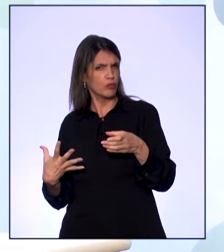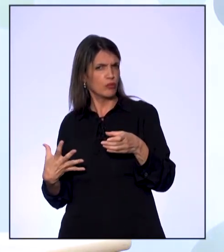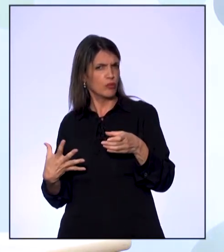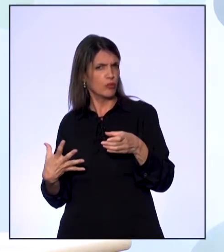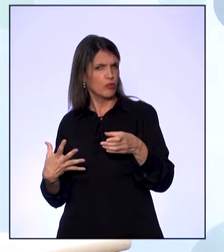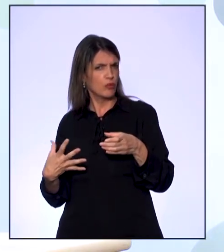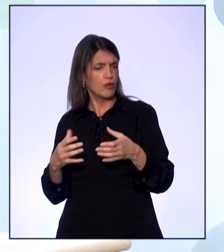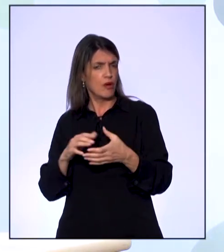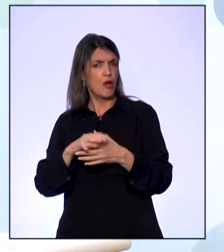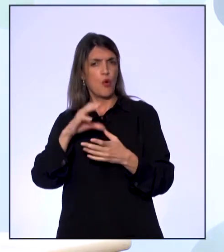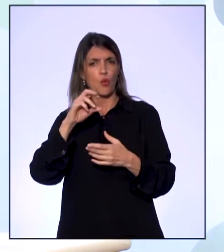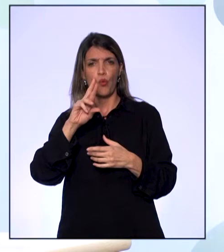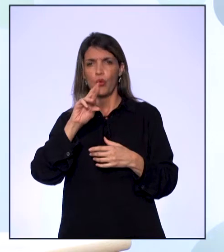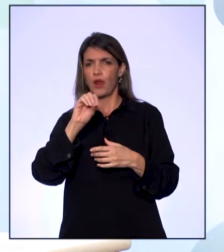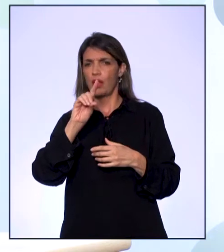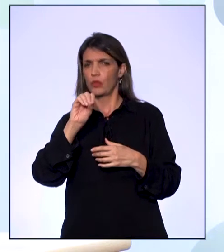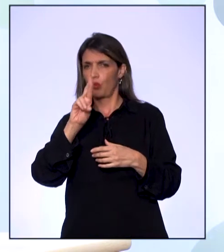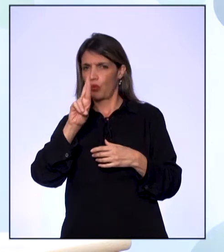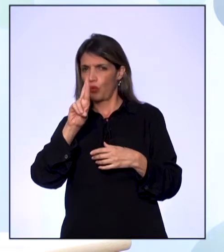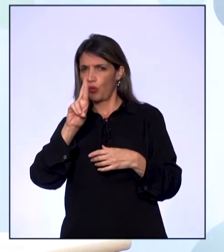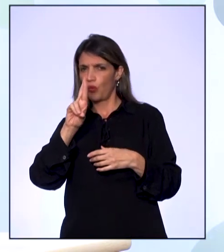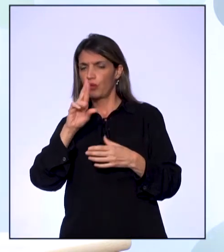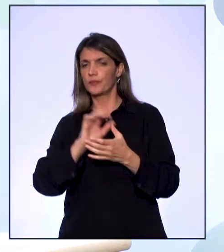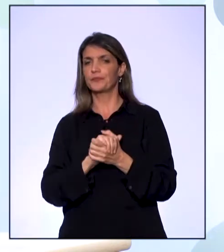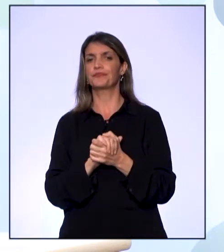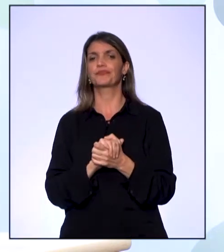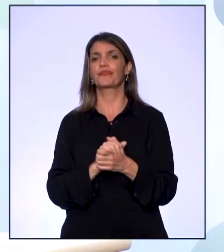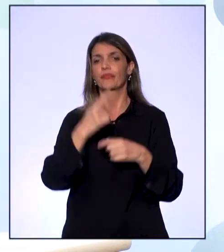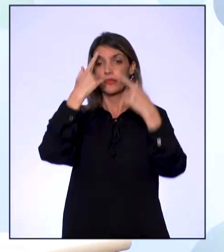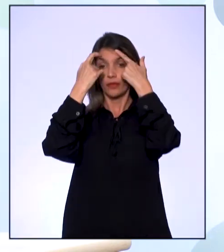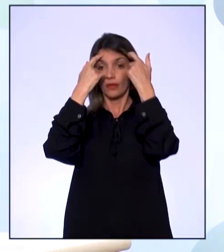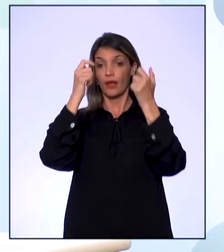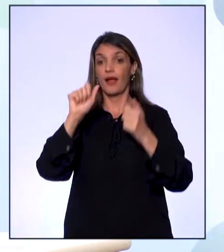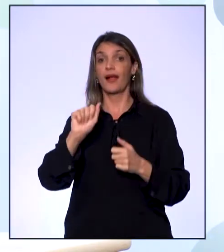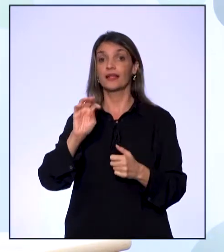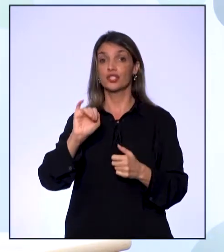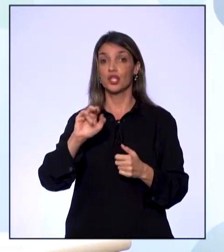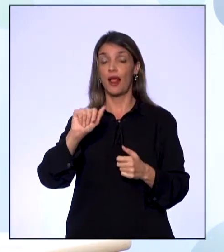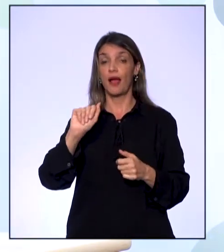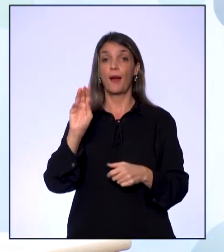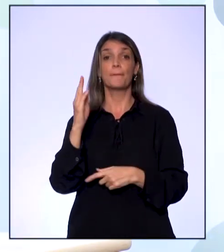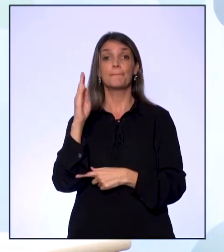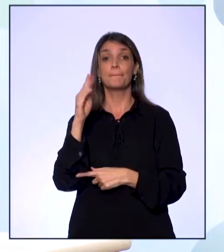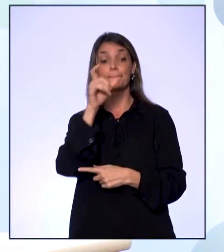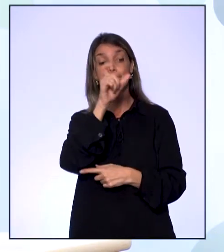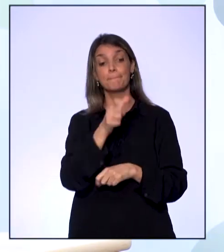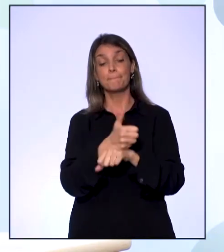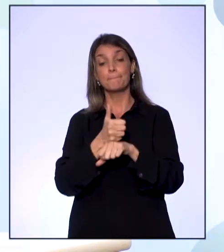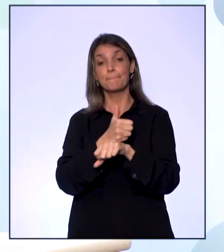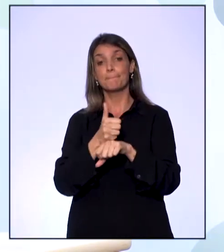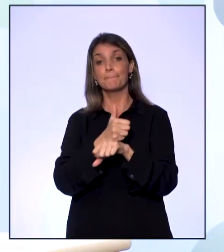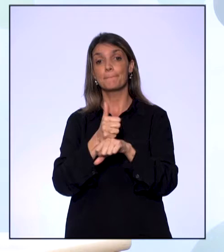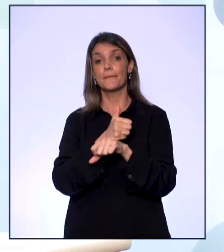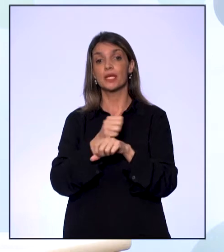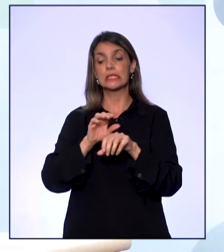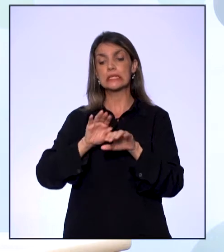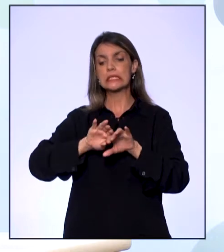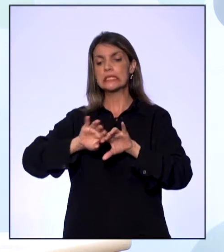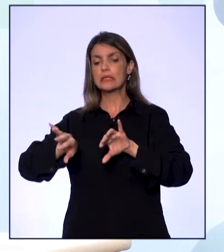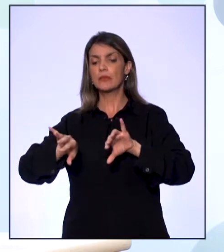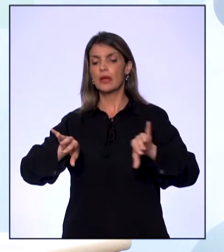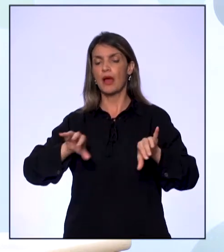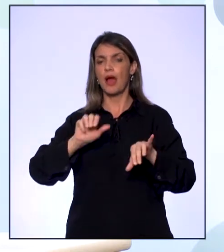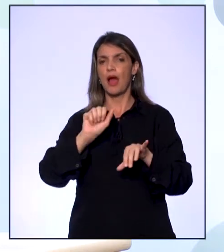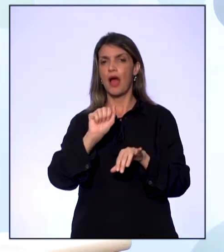quando você fala em curador de conteúdo, a ideia está lá no Átila, né, que é um biólogo que fala sobre separar um